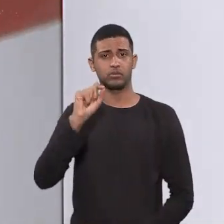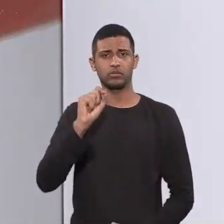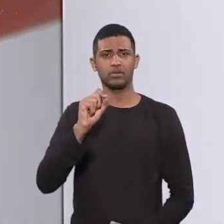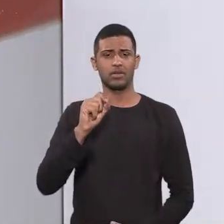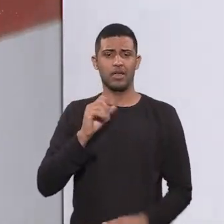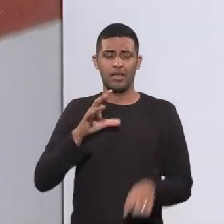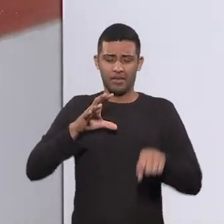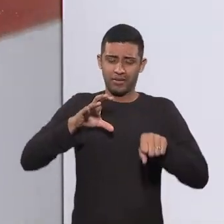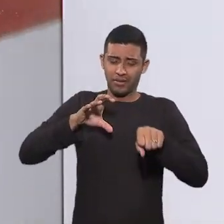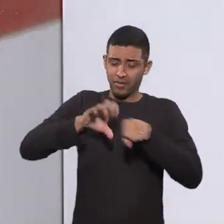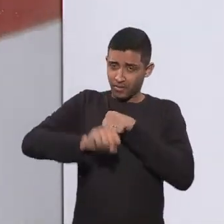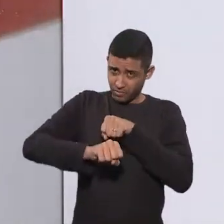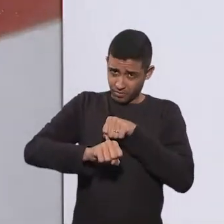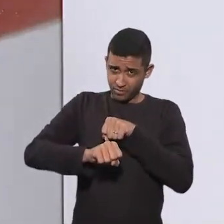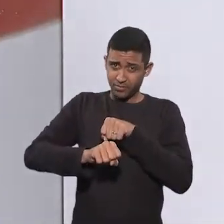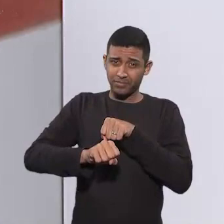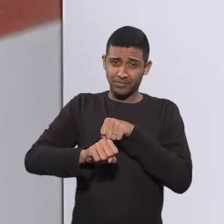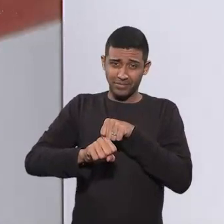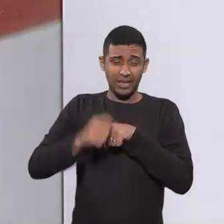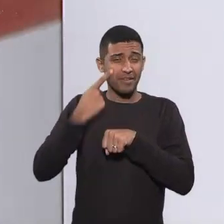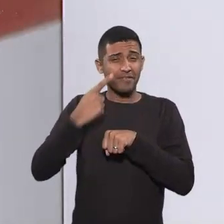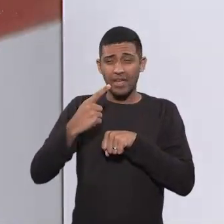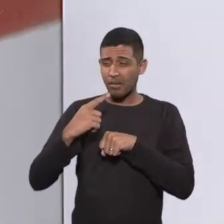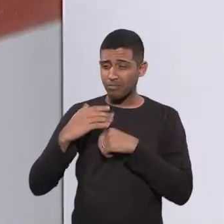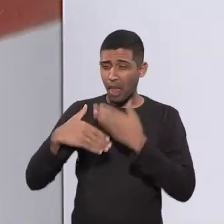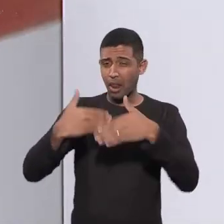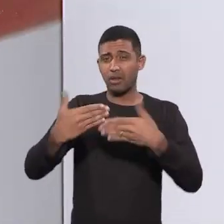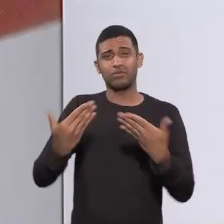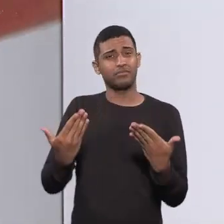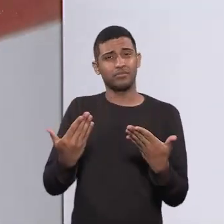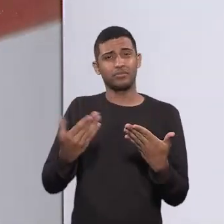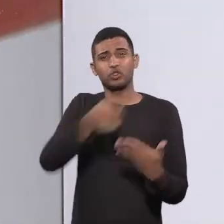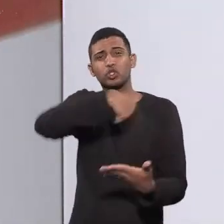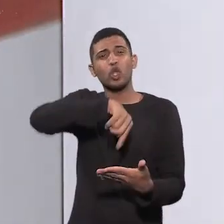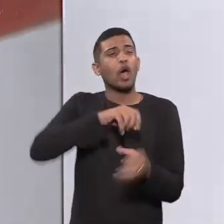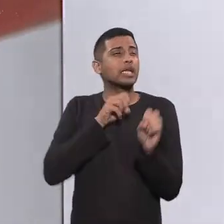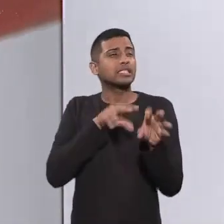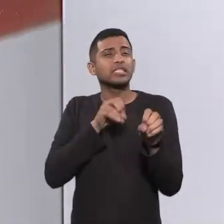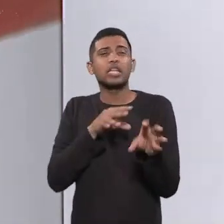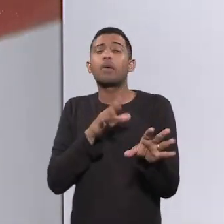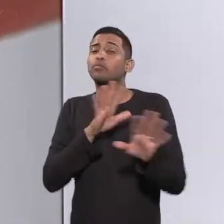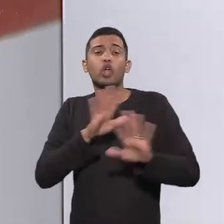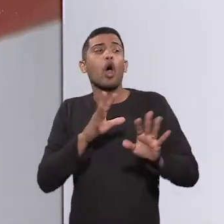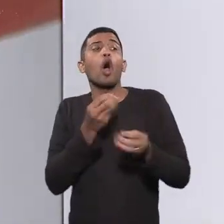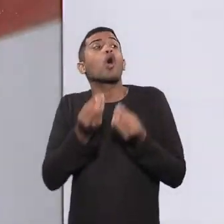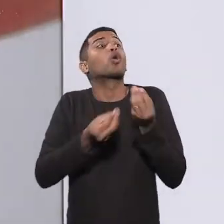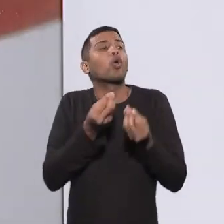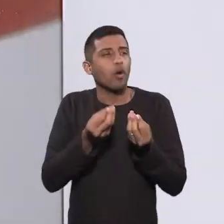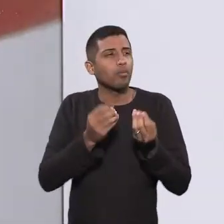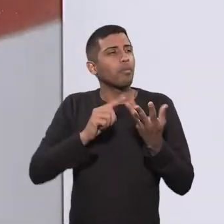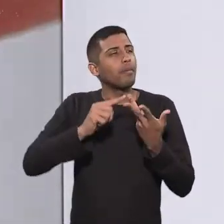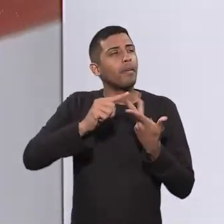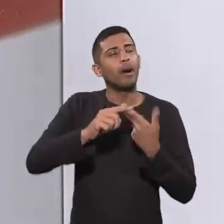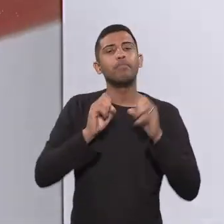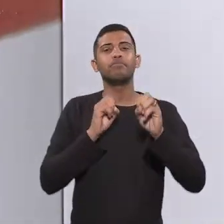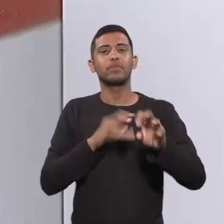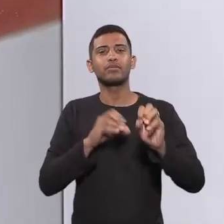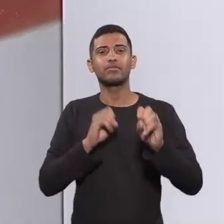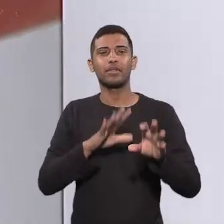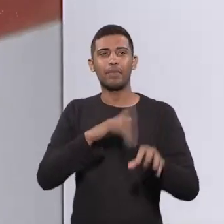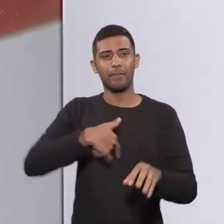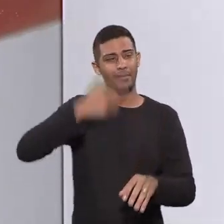formação ela ainda é muito reprodutivista. Em que sentido? Nós ensinamos o como fazer. E, nesse sentido,